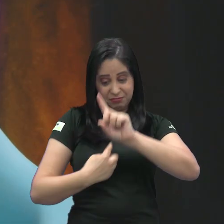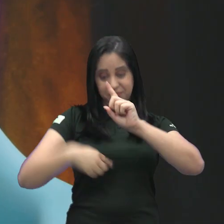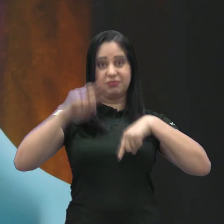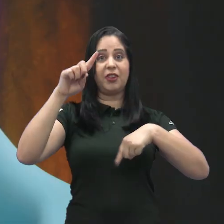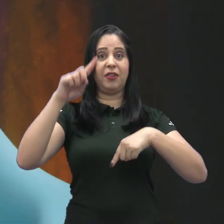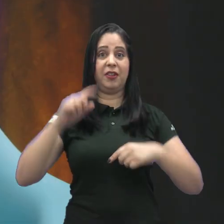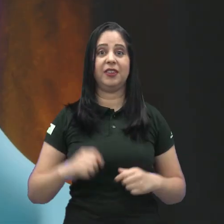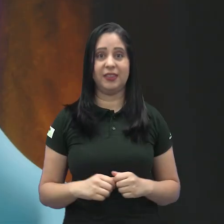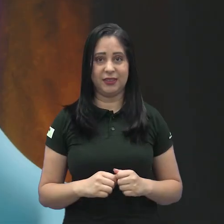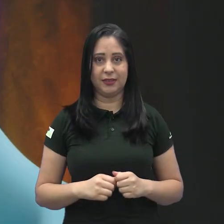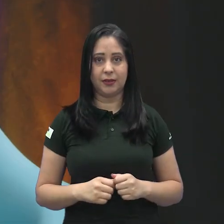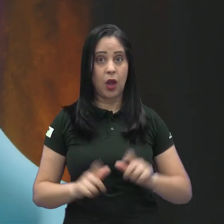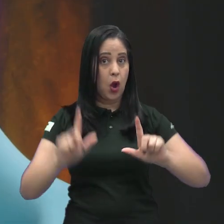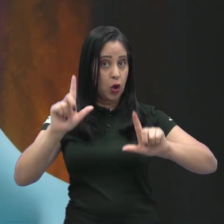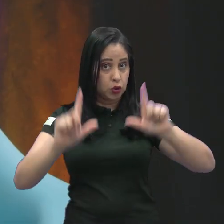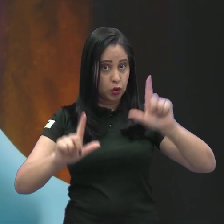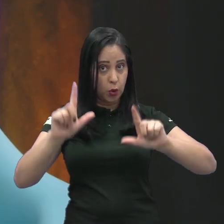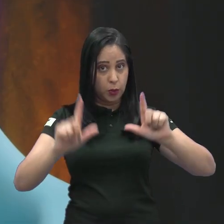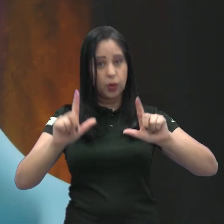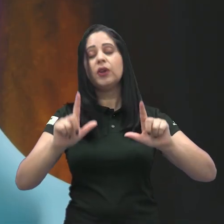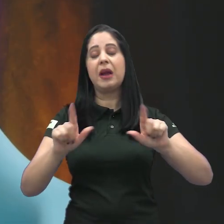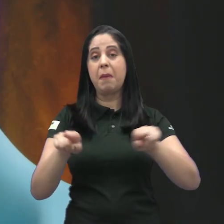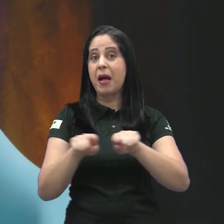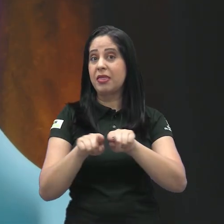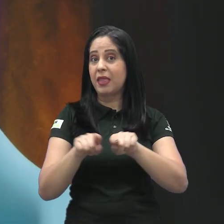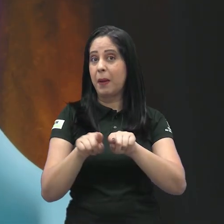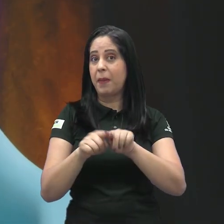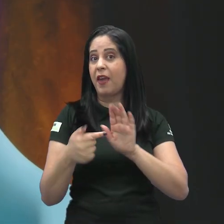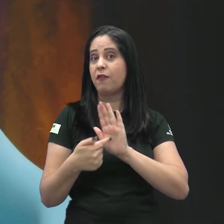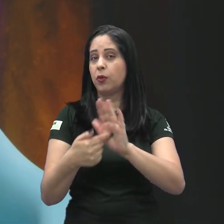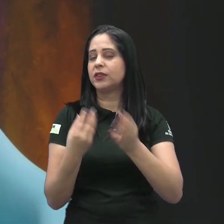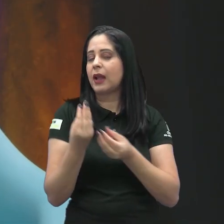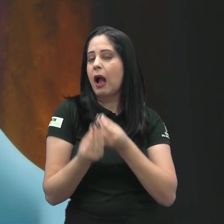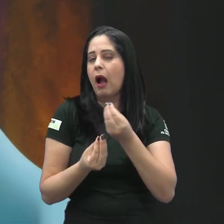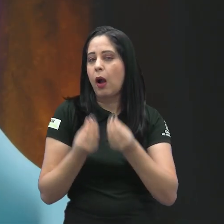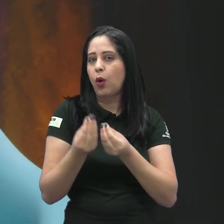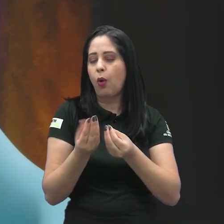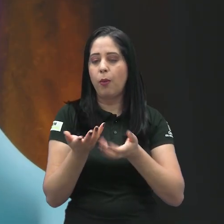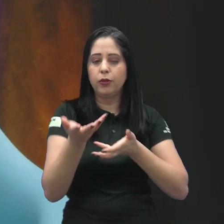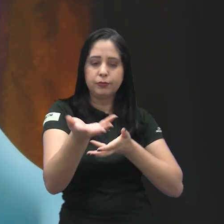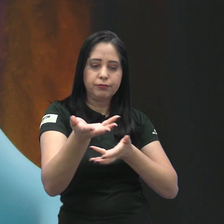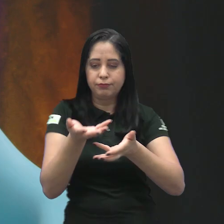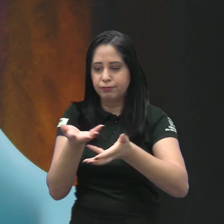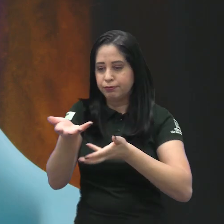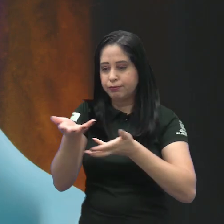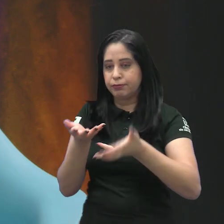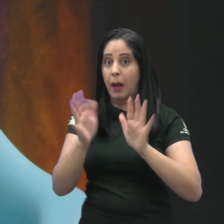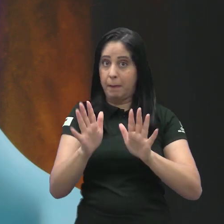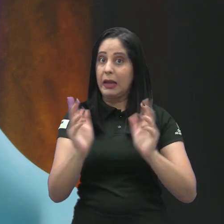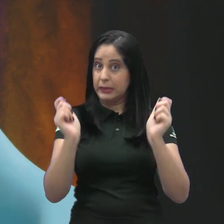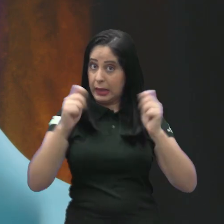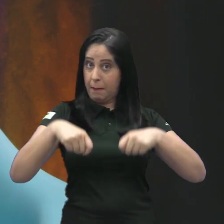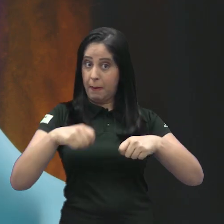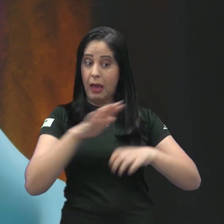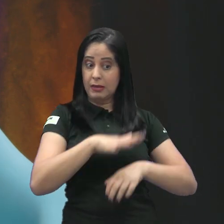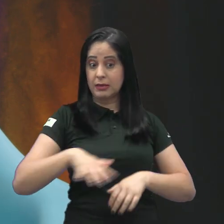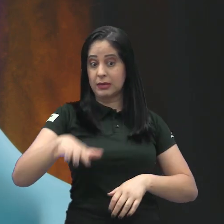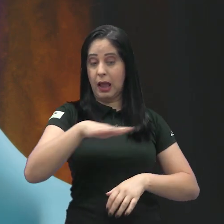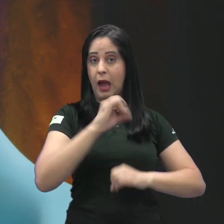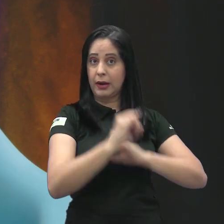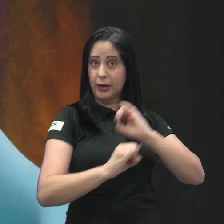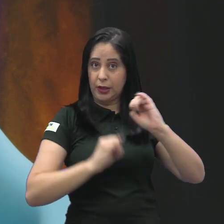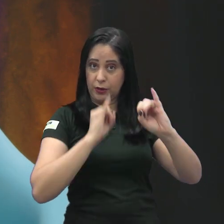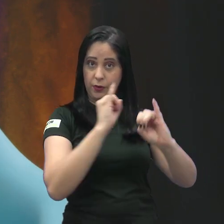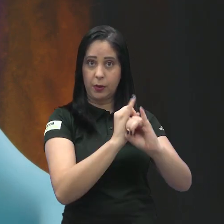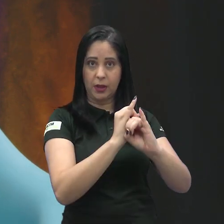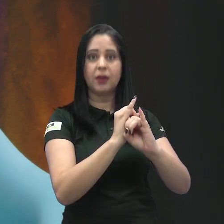jeitinho e no seu tempo. Nesse programa, vamos explorar como sociabilizar de forma eficaz no mundo digital, desmistificar